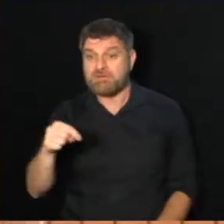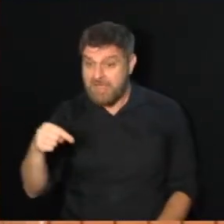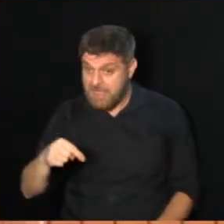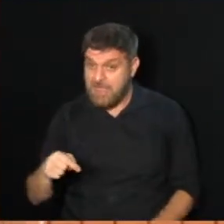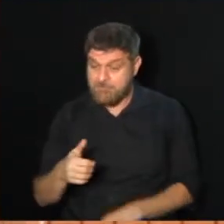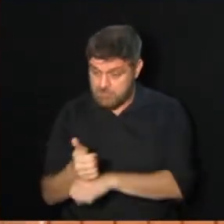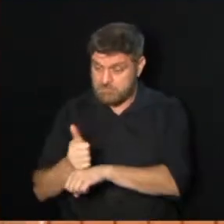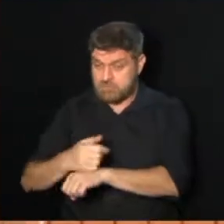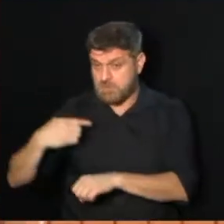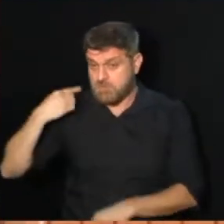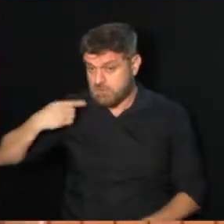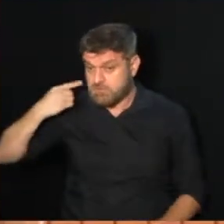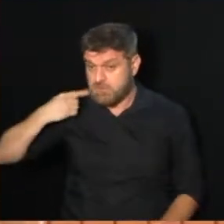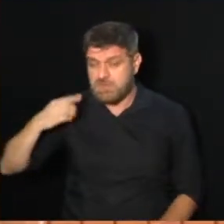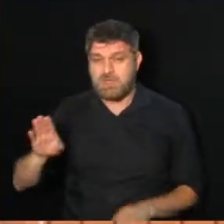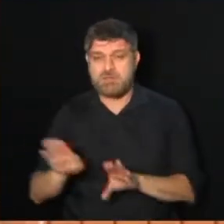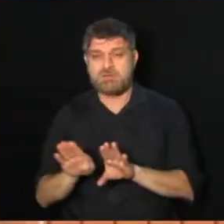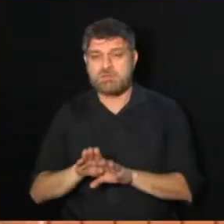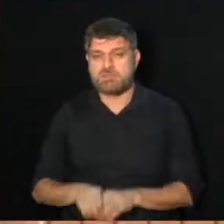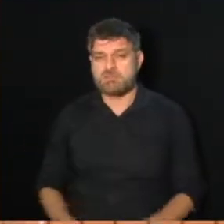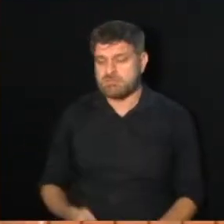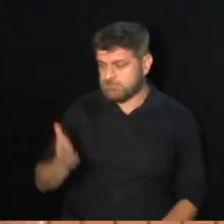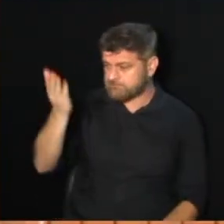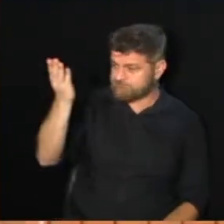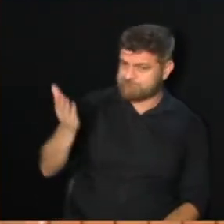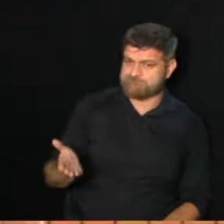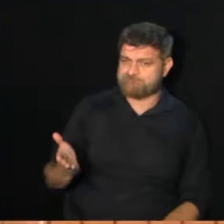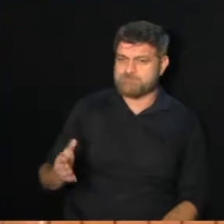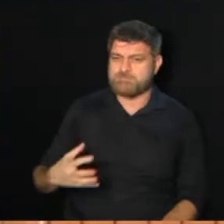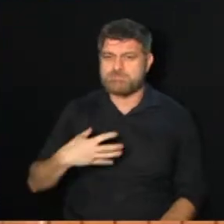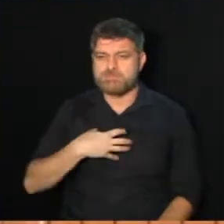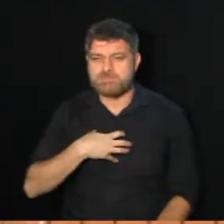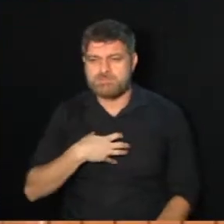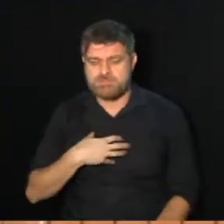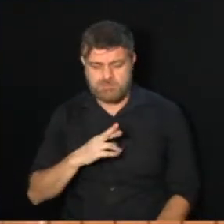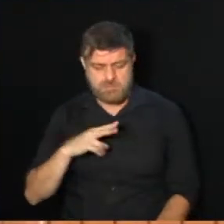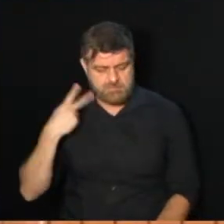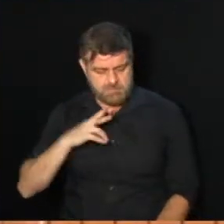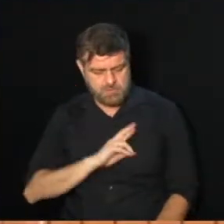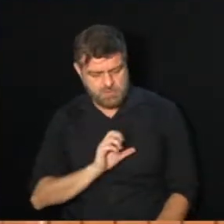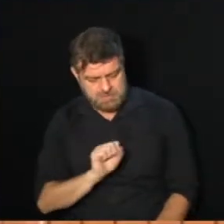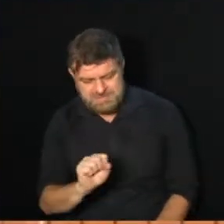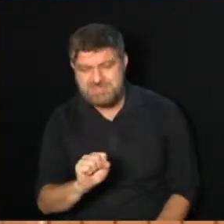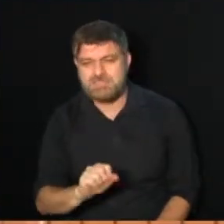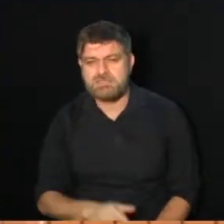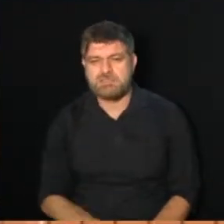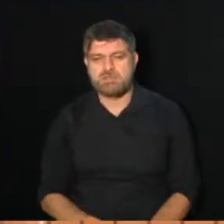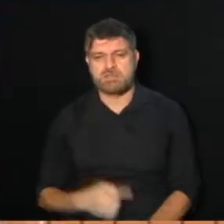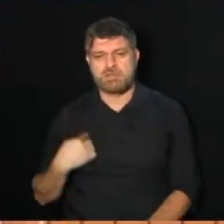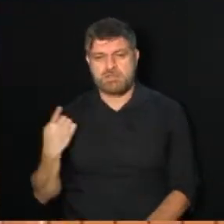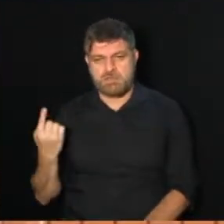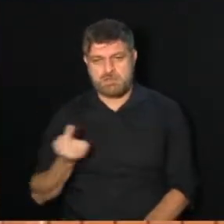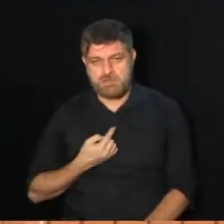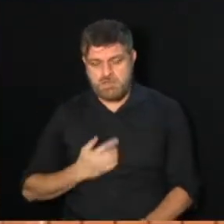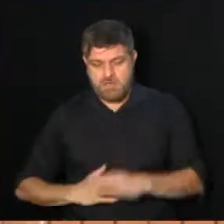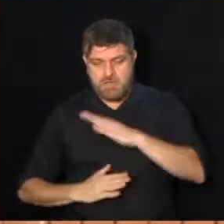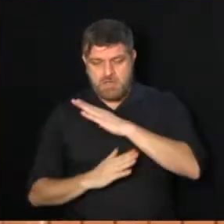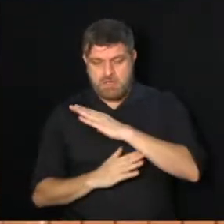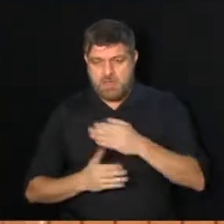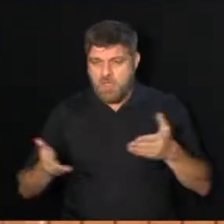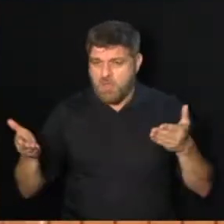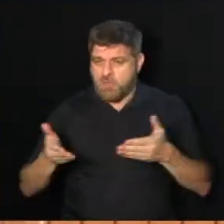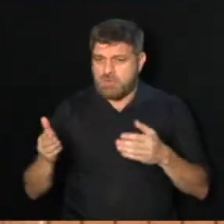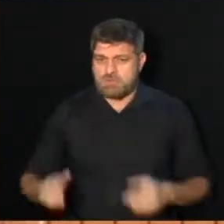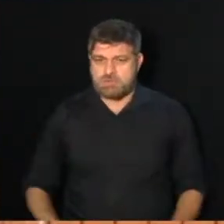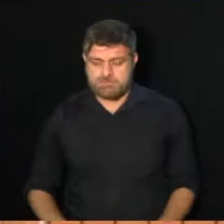advogado, graças à sensibilidade do senhor, de Dr. Rossini. Então, nós estamos chegando aqui, nesse passo tão